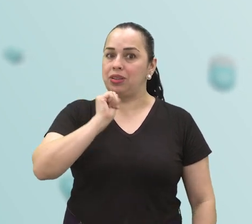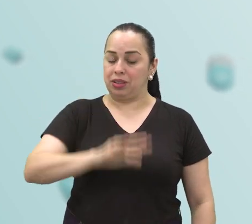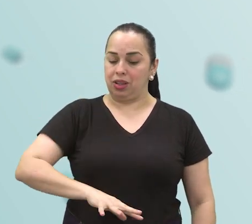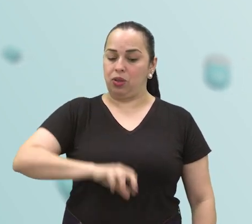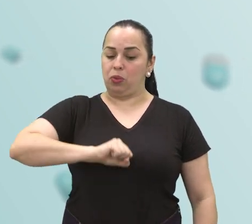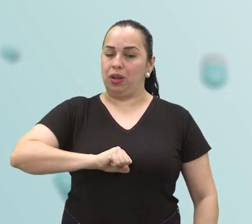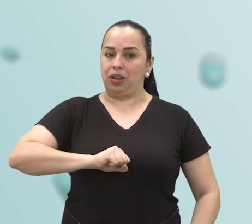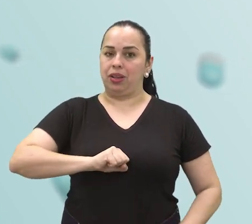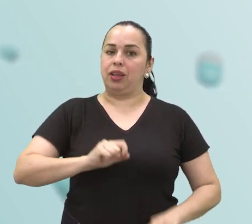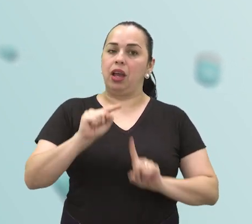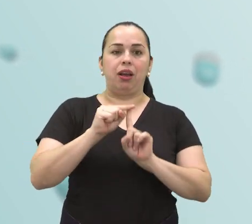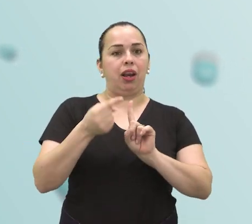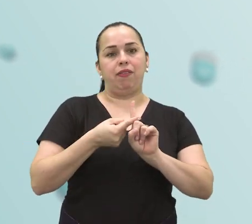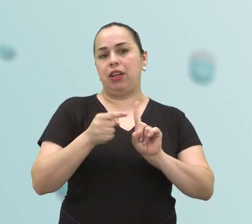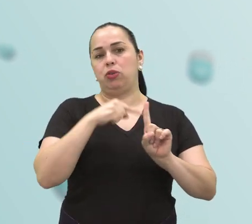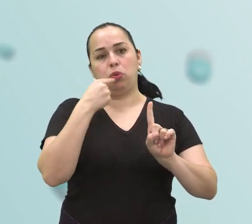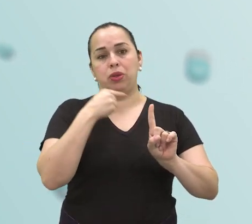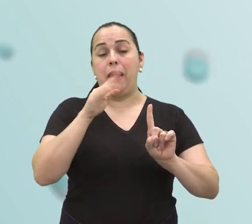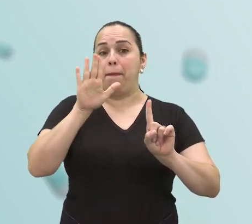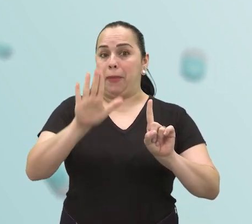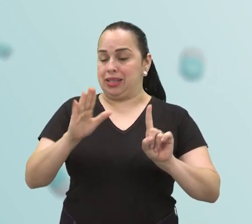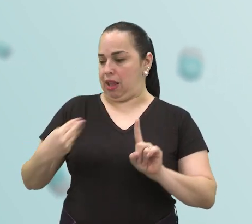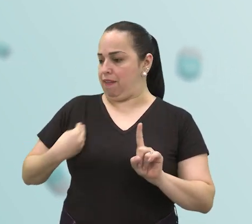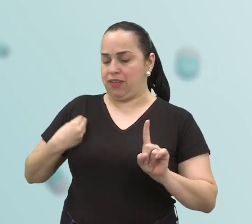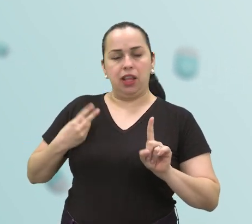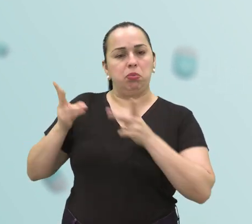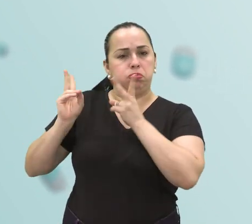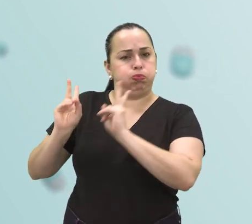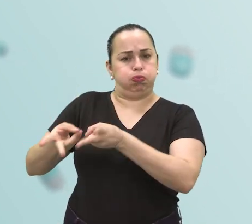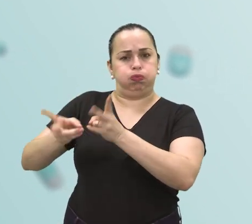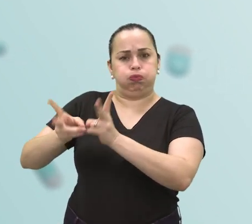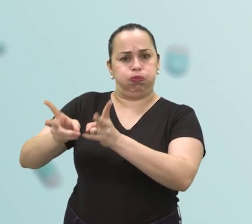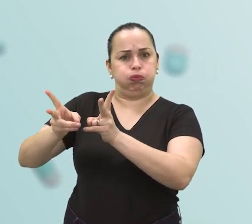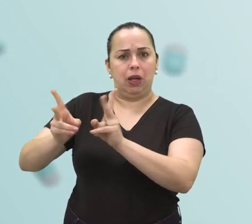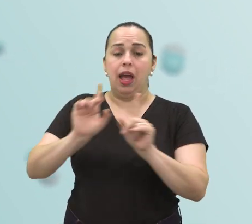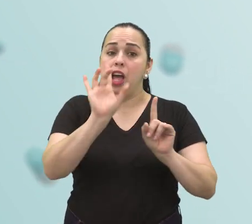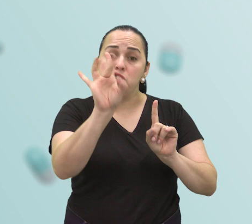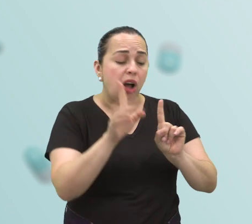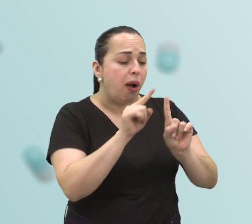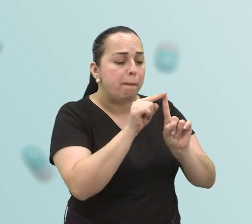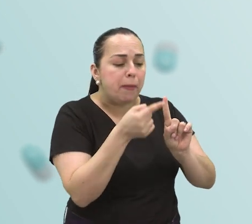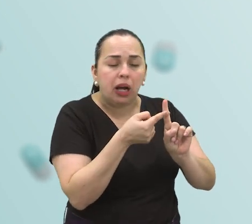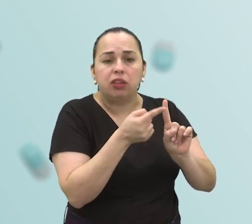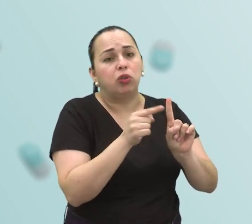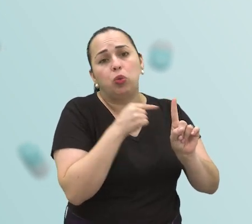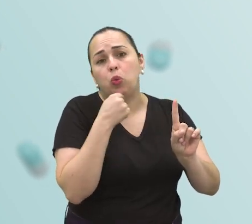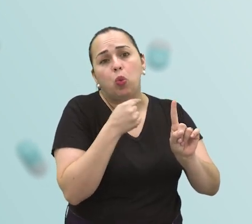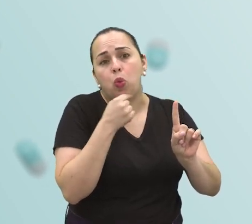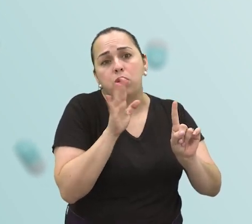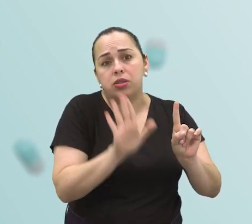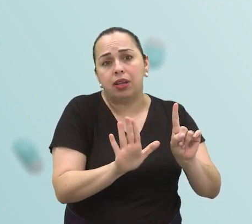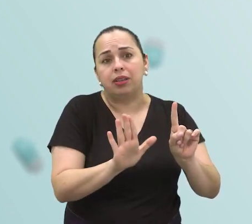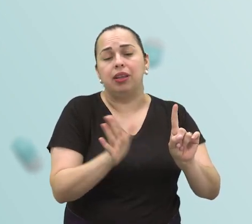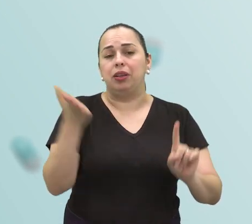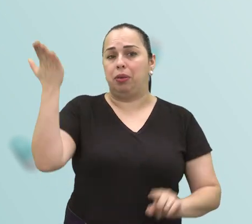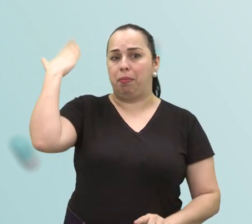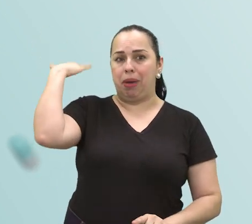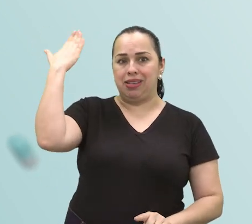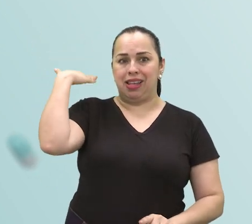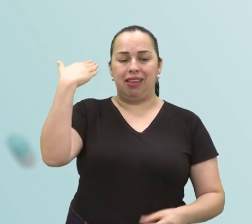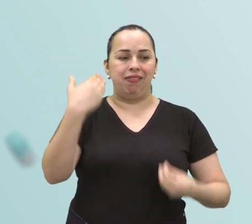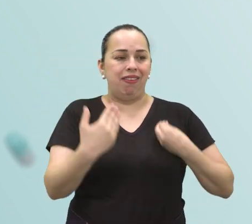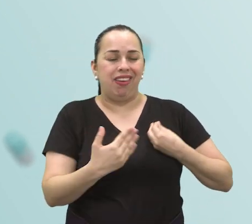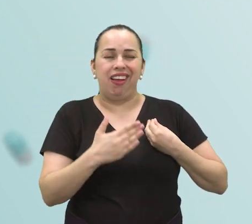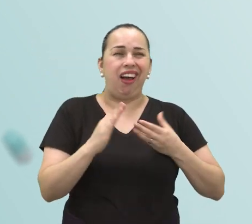período reprodutivo da mulher e não do fim da vida da mulher, do período produtivo da sua vida. Antigamente, a gente vivia